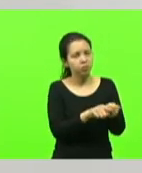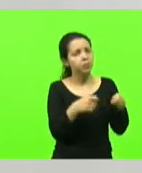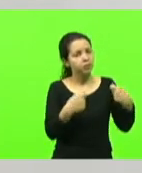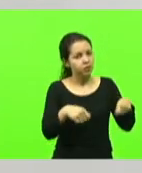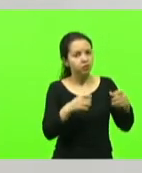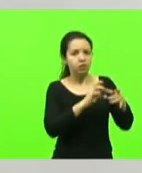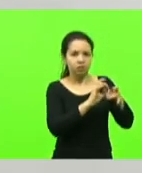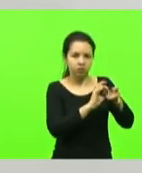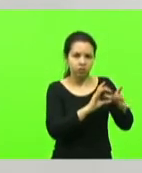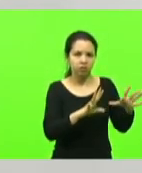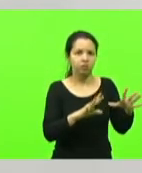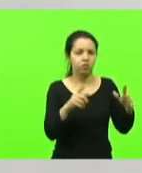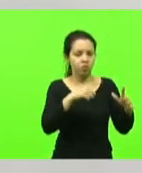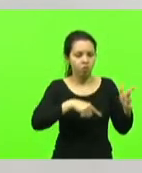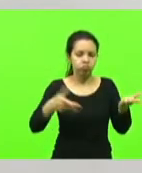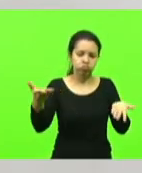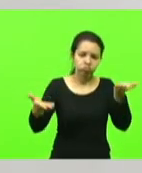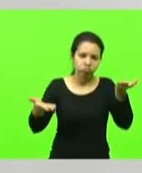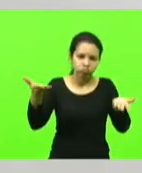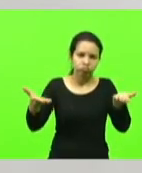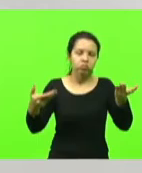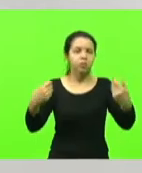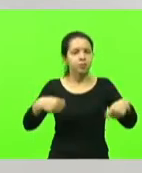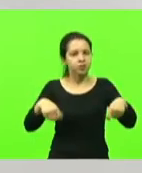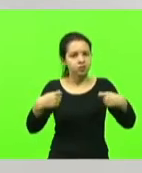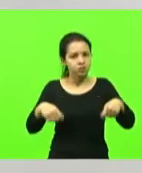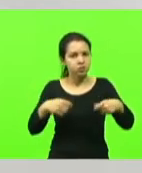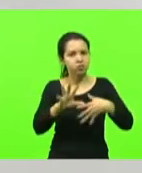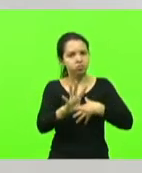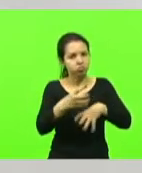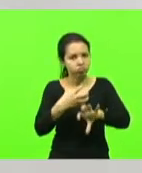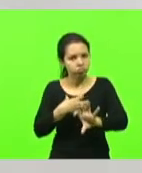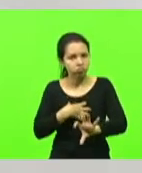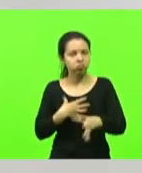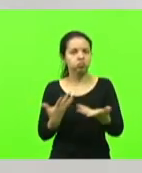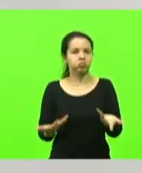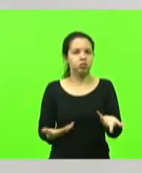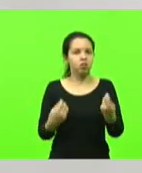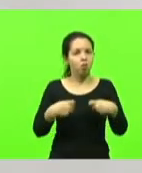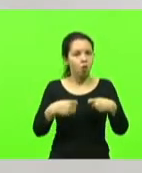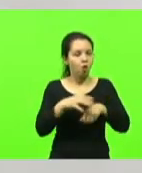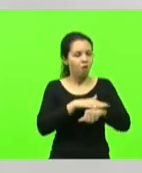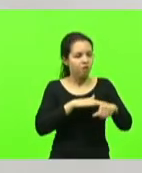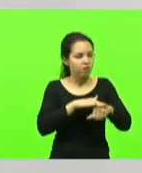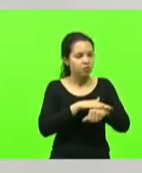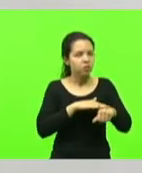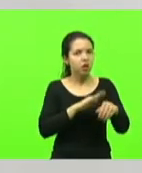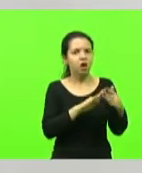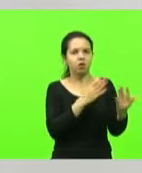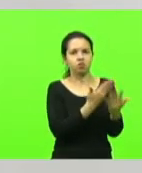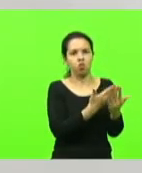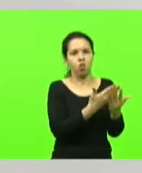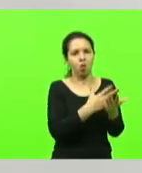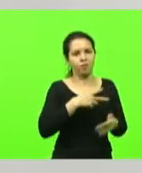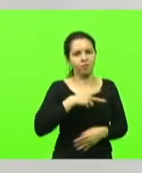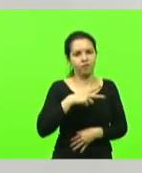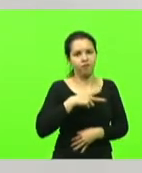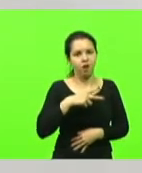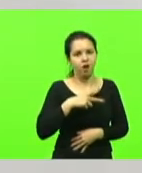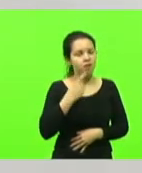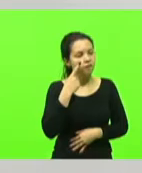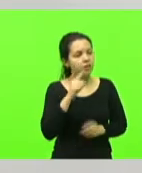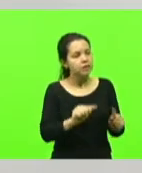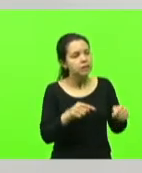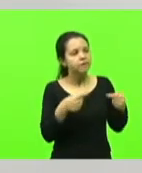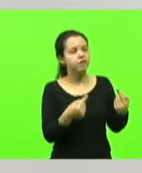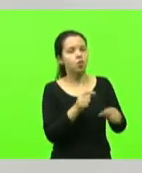colocar na balança e ter empatia, de rever conceitos, de conversar com as escolas privadas e sentir os seus desafios com as questões